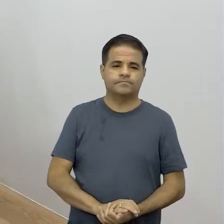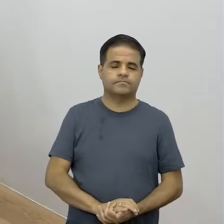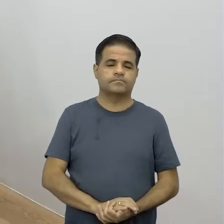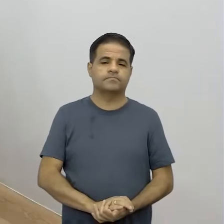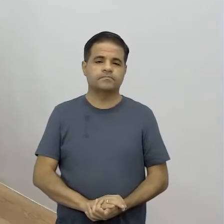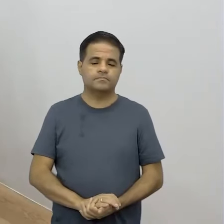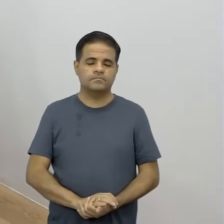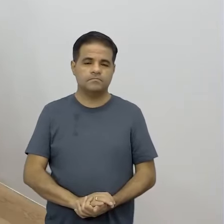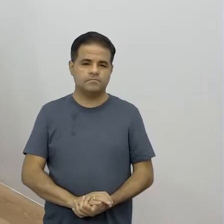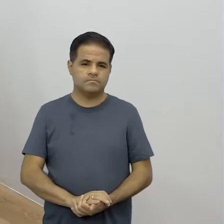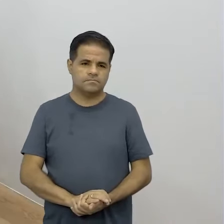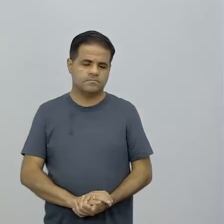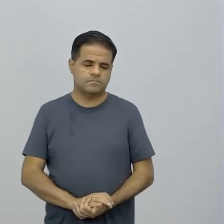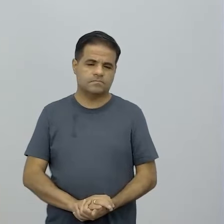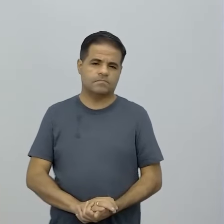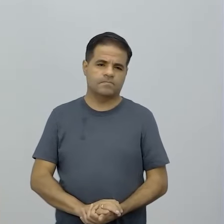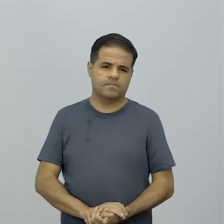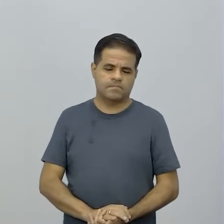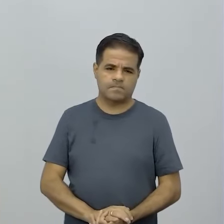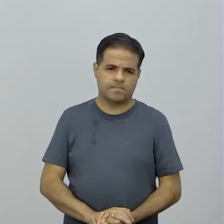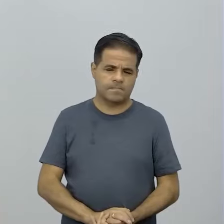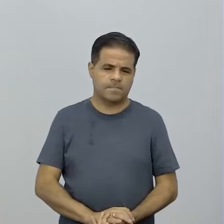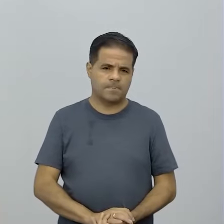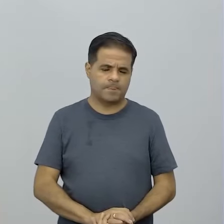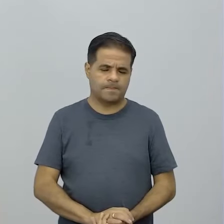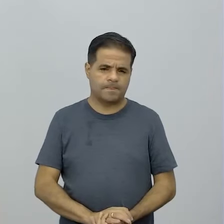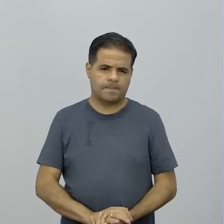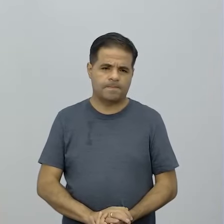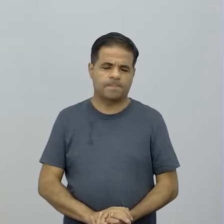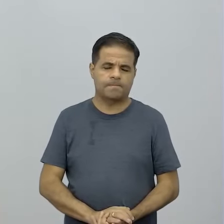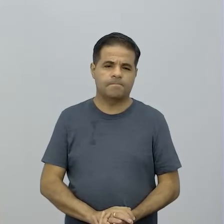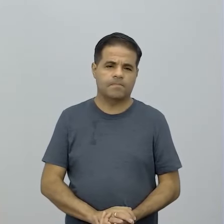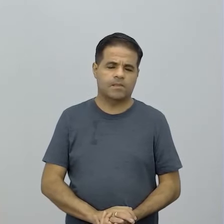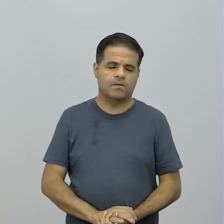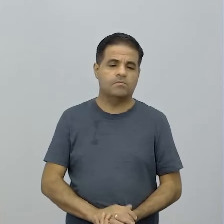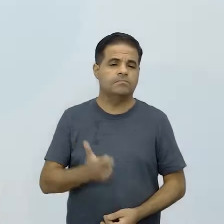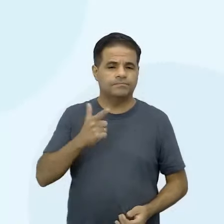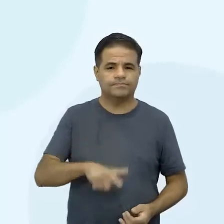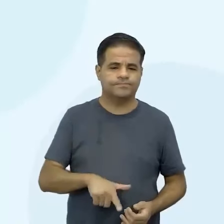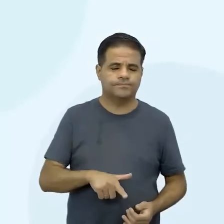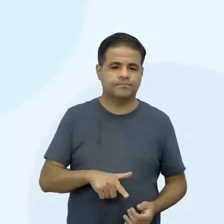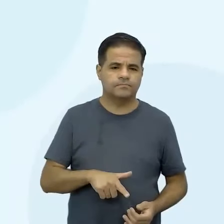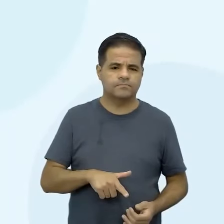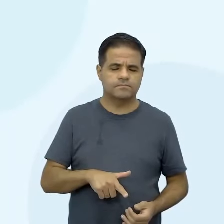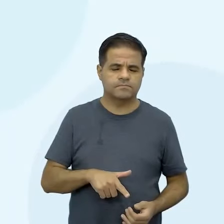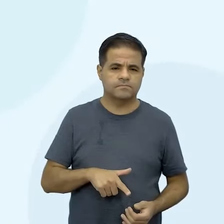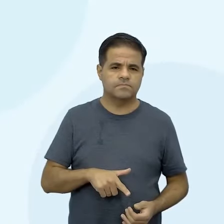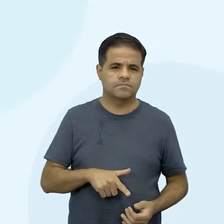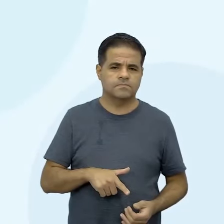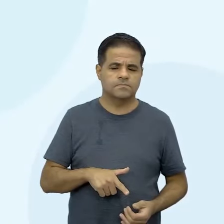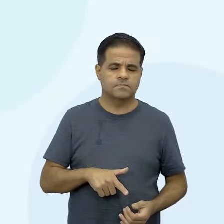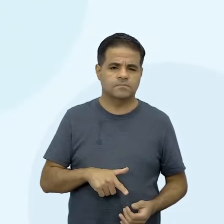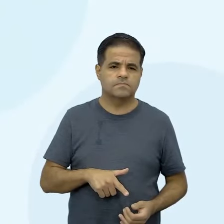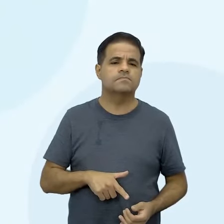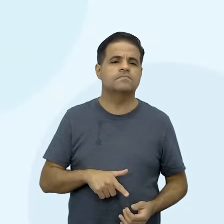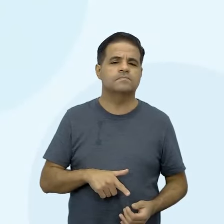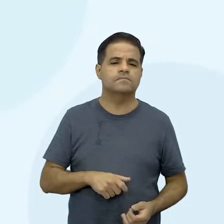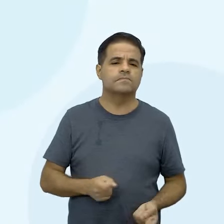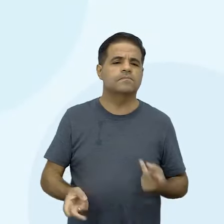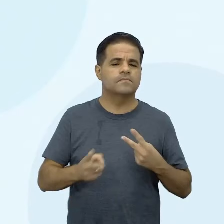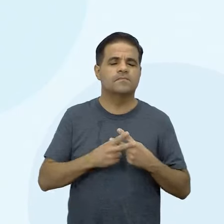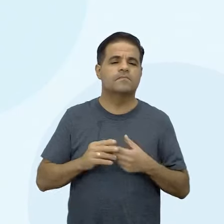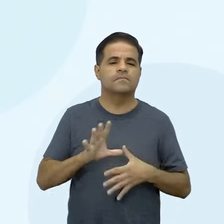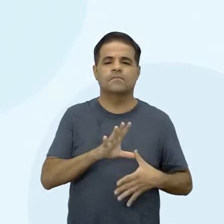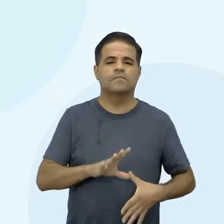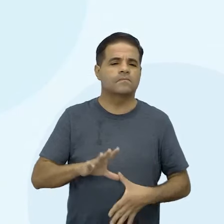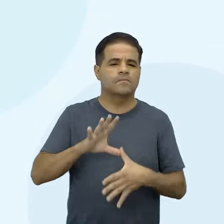lá, na estrutura pode, o próximo slide, o 14, por gentileza, isso, muito bem. Mapa, hashtag Quem